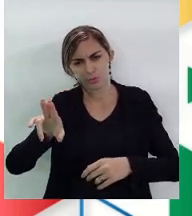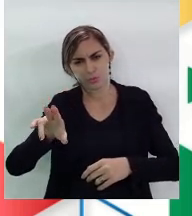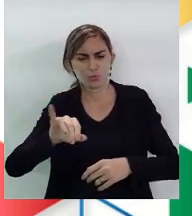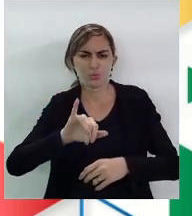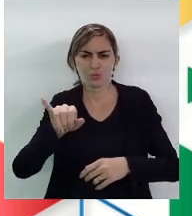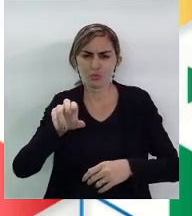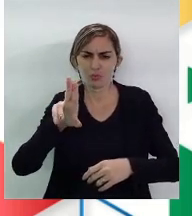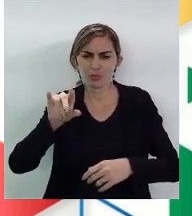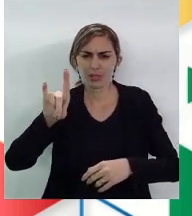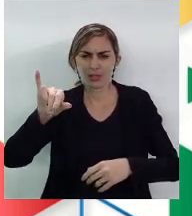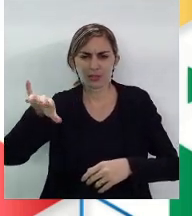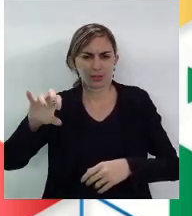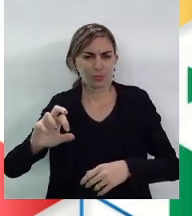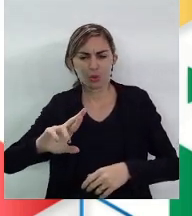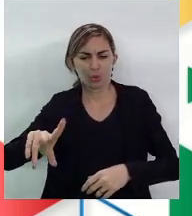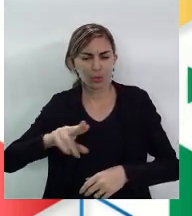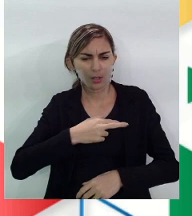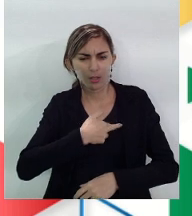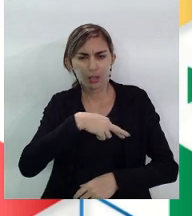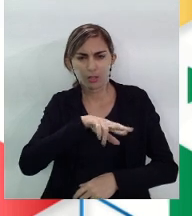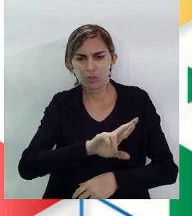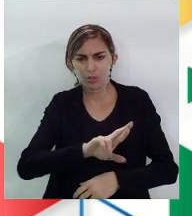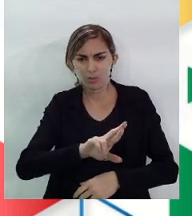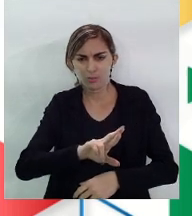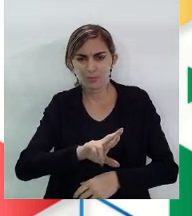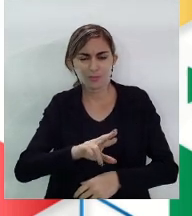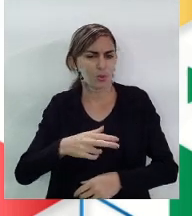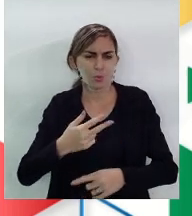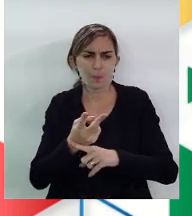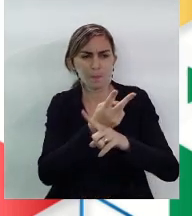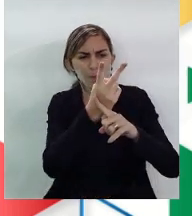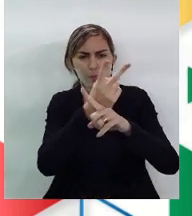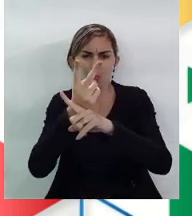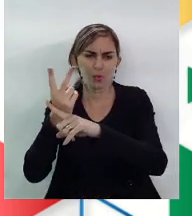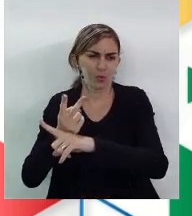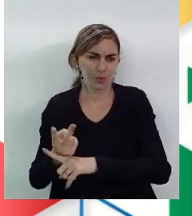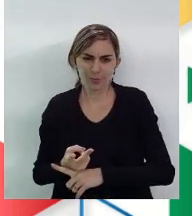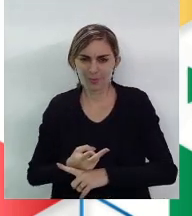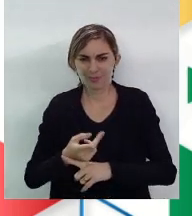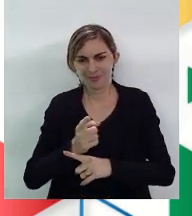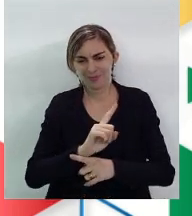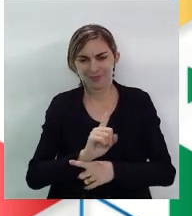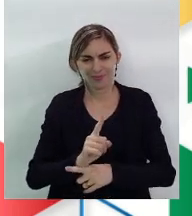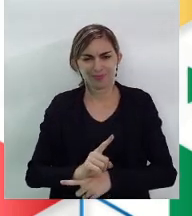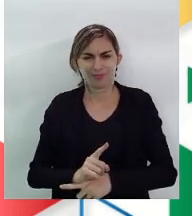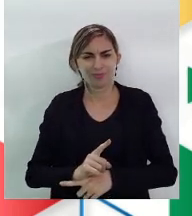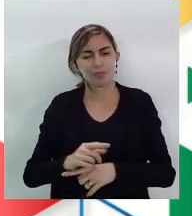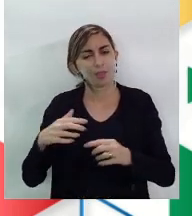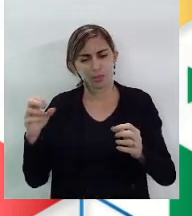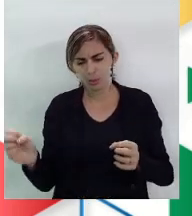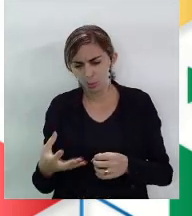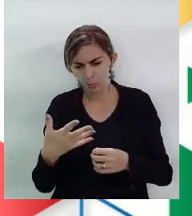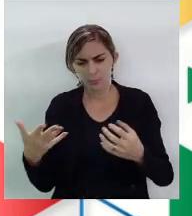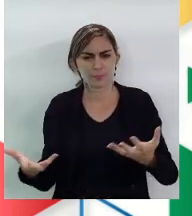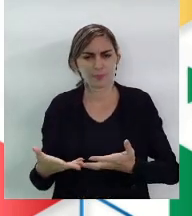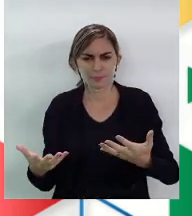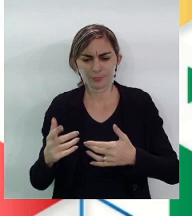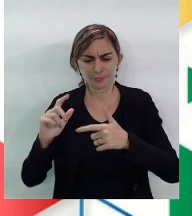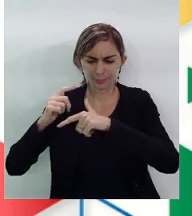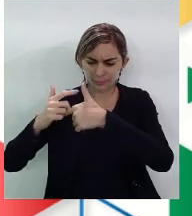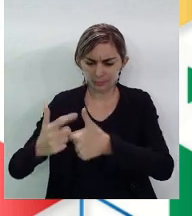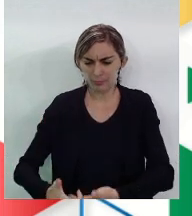O judaísmo não é uma religião de conversão, ela não procura converter ninguém. Atualmente, a